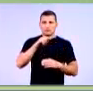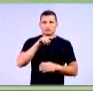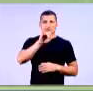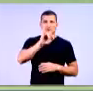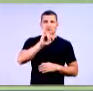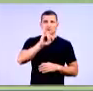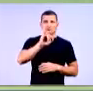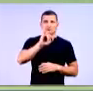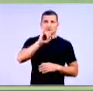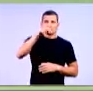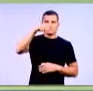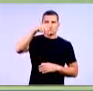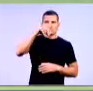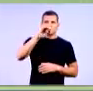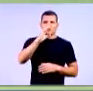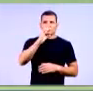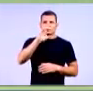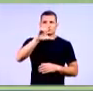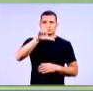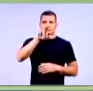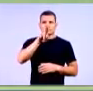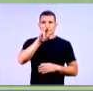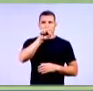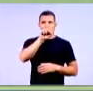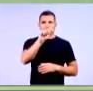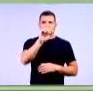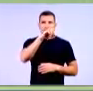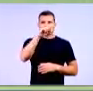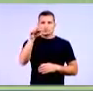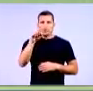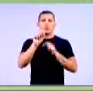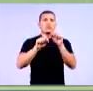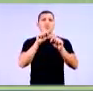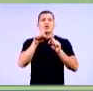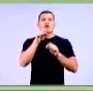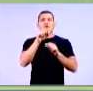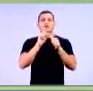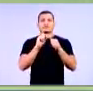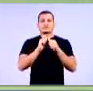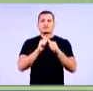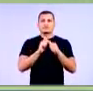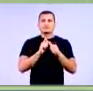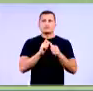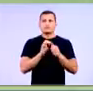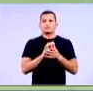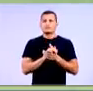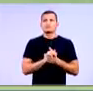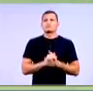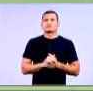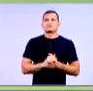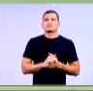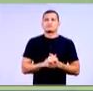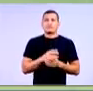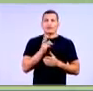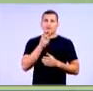include, ou então inclusão. O que a inclusão faz? Toda vez que realizar o caso de uso A, no